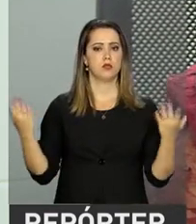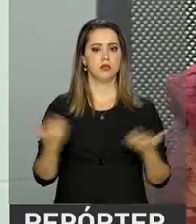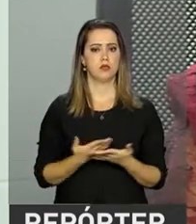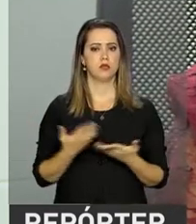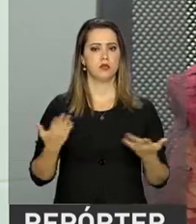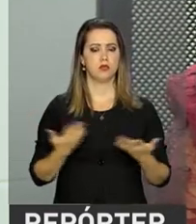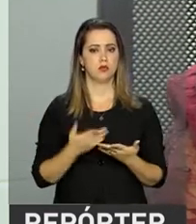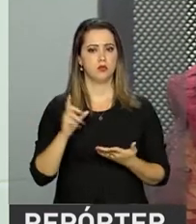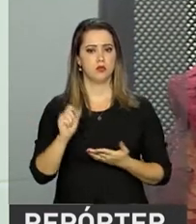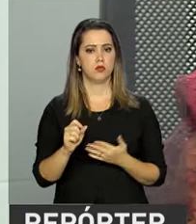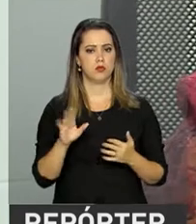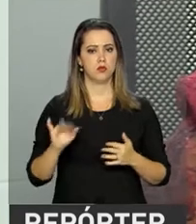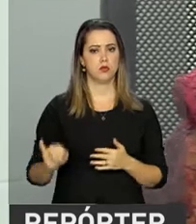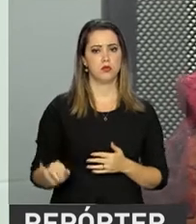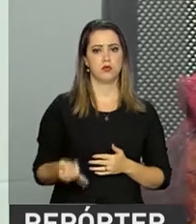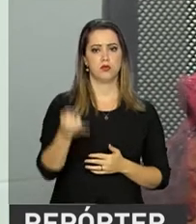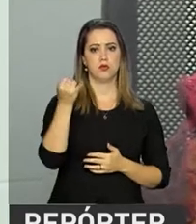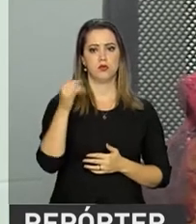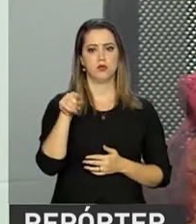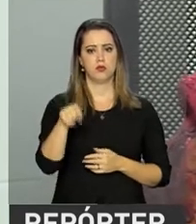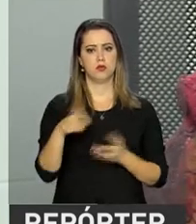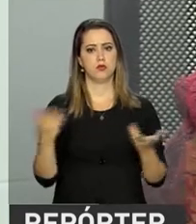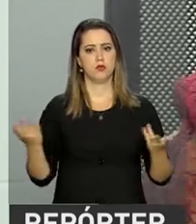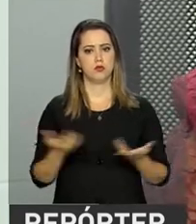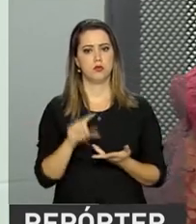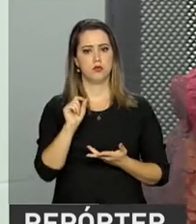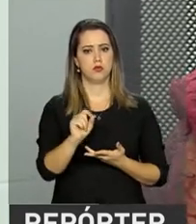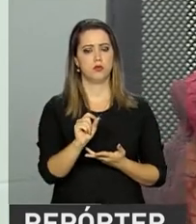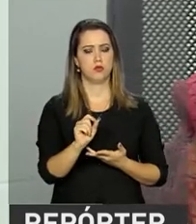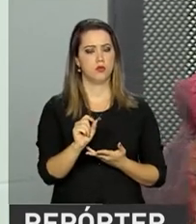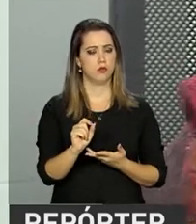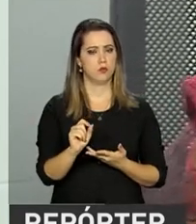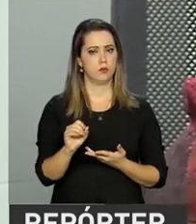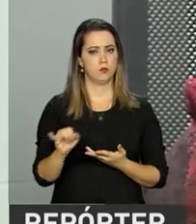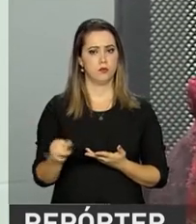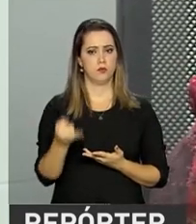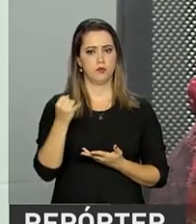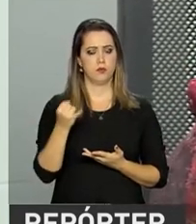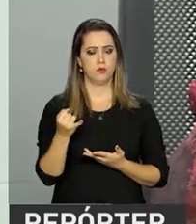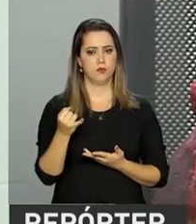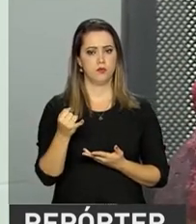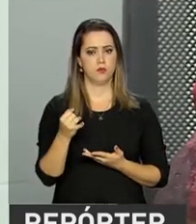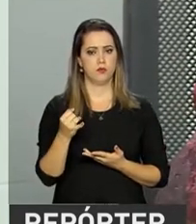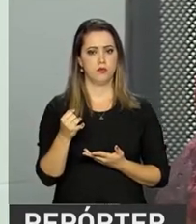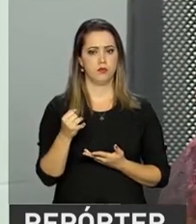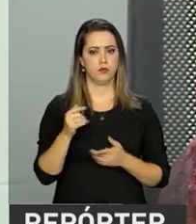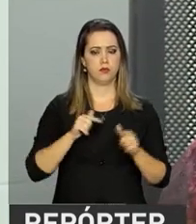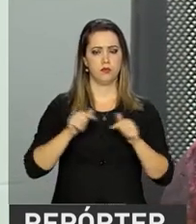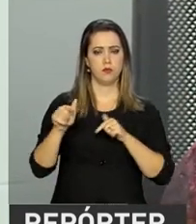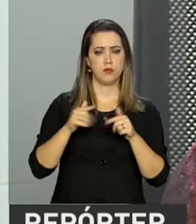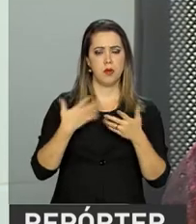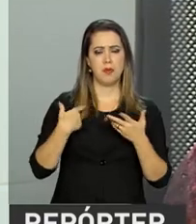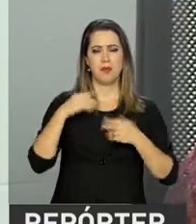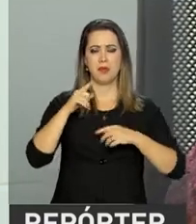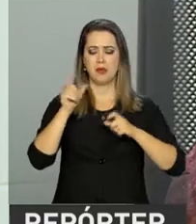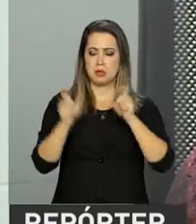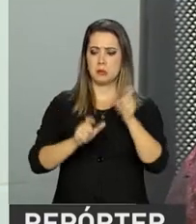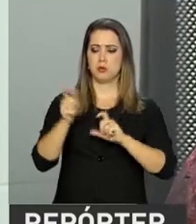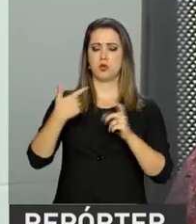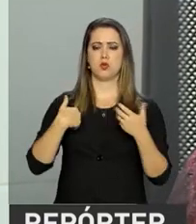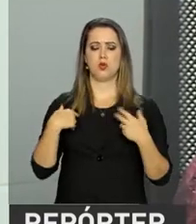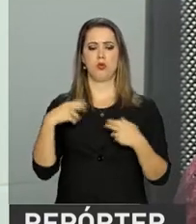aproveitando se aproveitará melhor dizendo para um algumas atitudes e comportamentos que